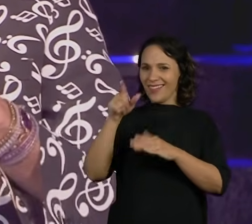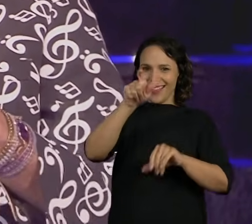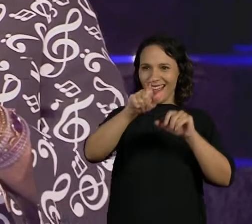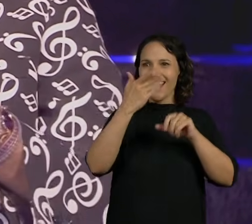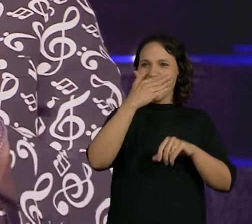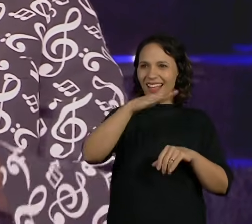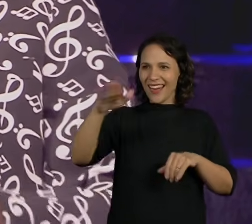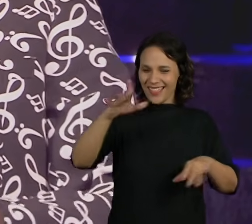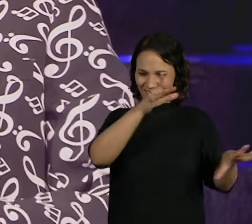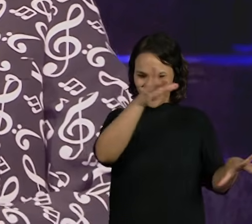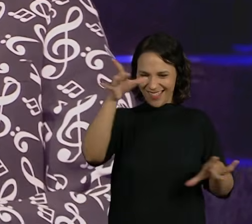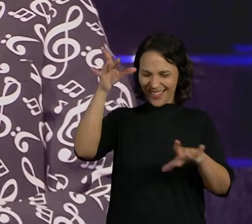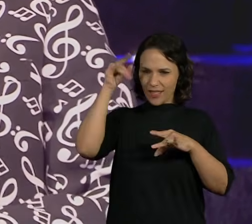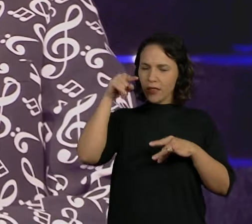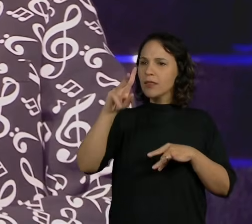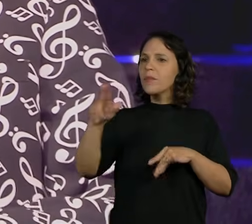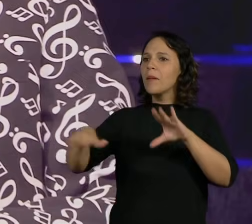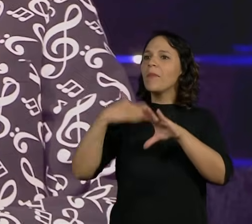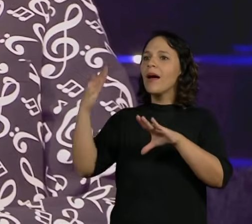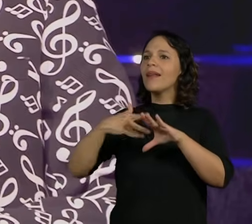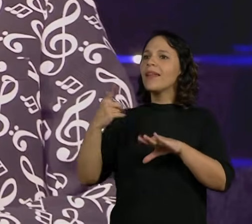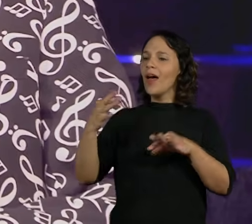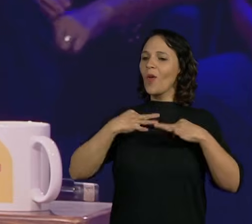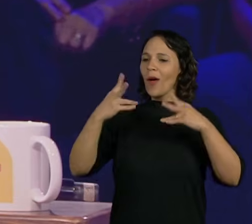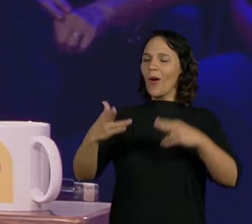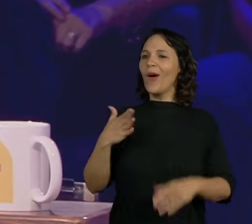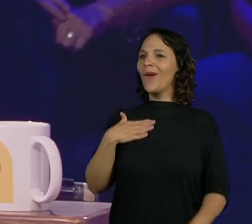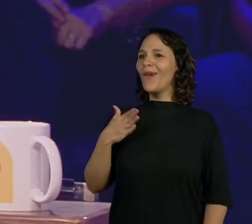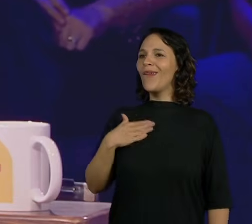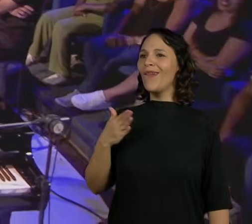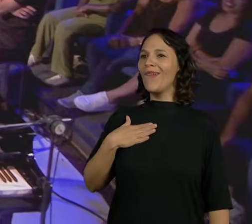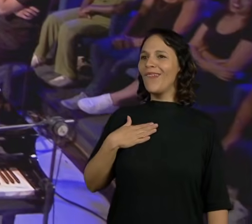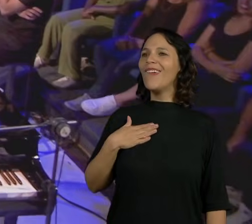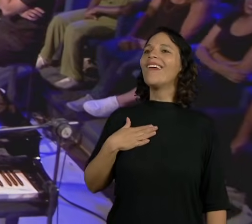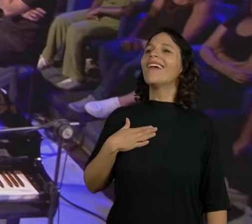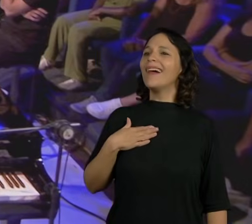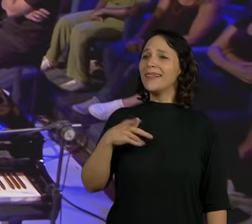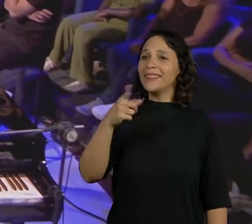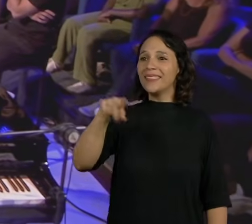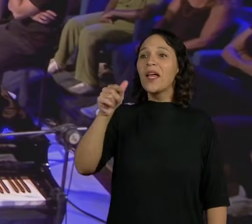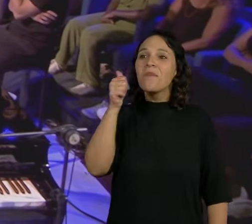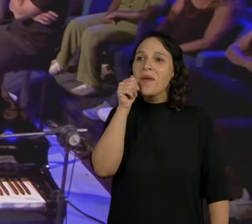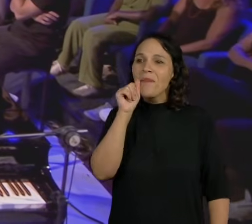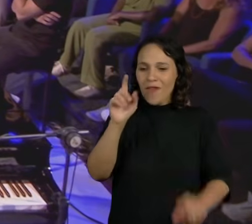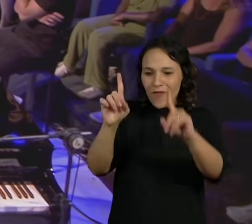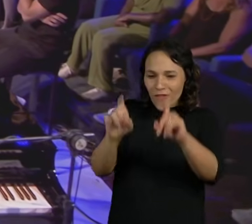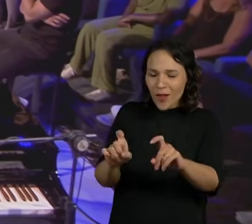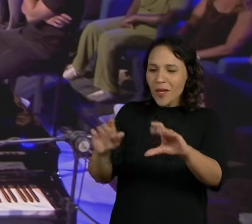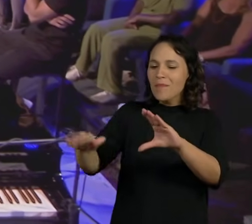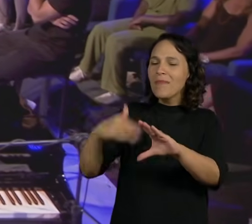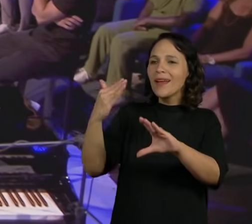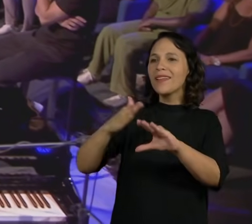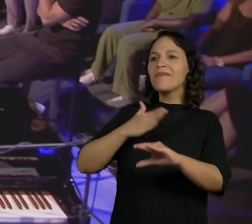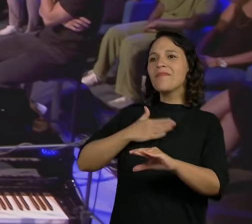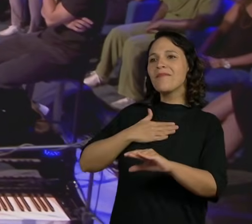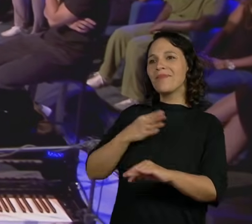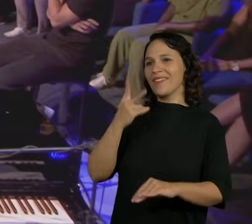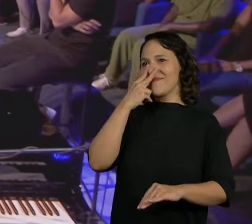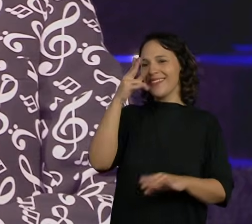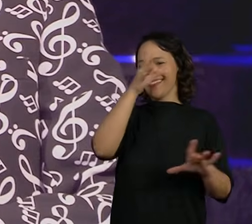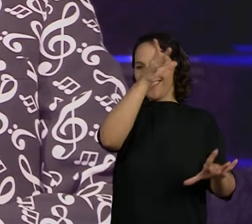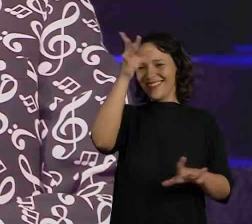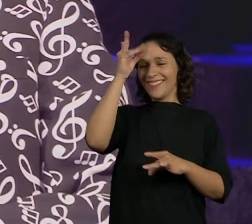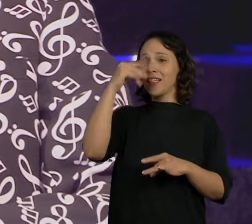eu recebo de criança vestida de Falcão não é brincadeira. Eles fazem, as mães fazem e mandam foto das crianças vestidas de Falcão. Eu